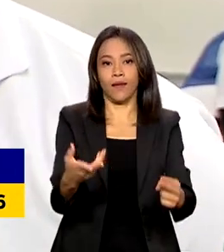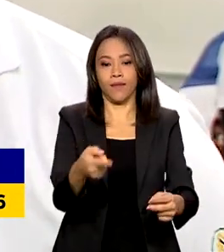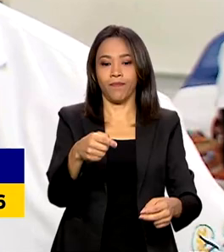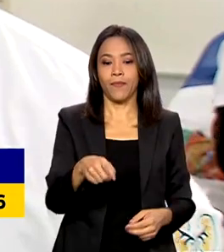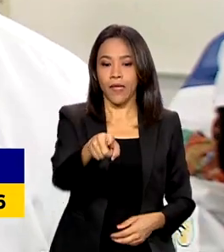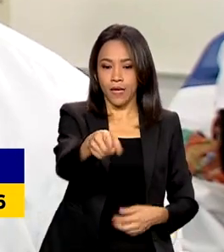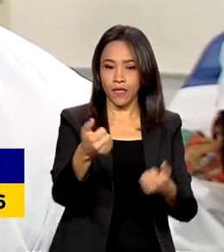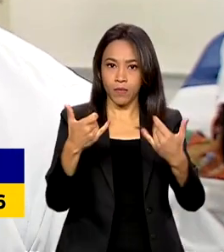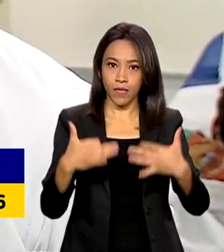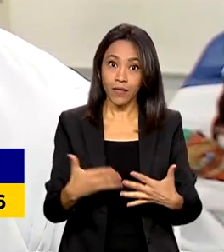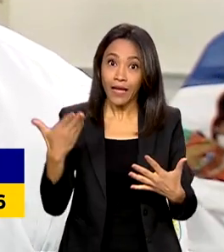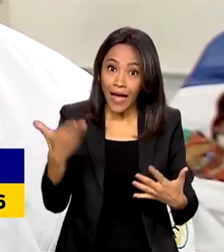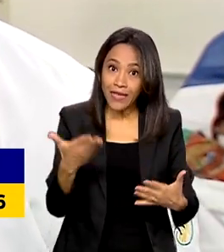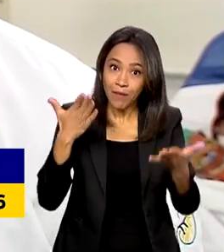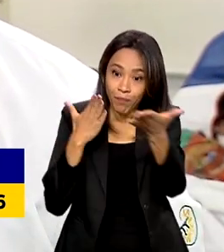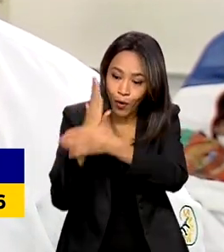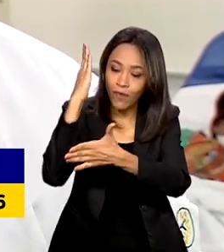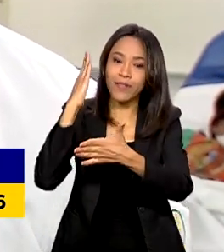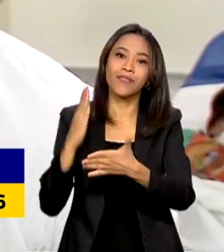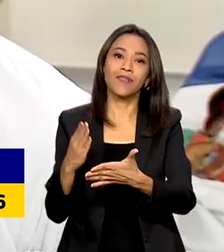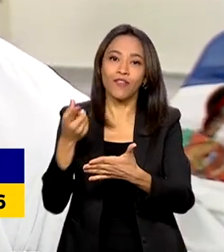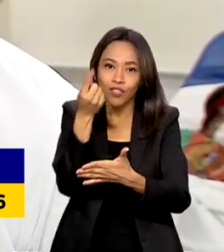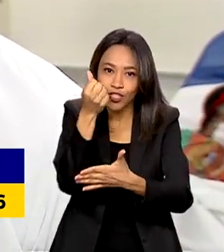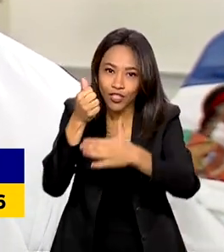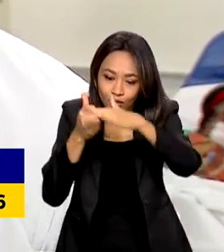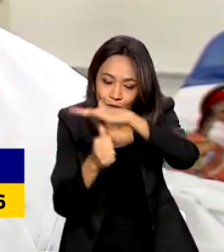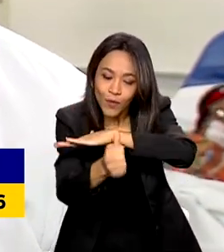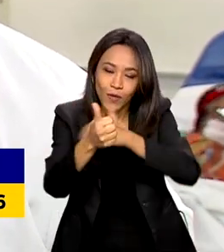aprovação, esse incentivo, esse incremento do ponto de vista